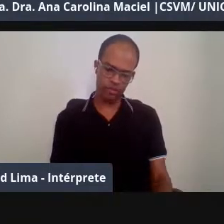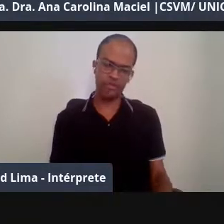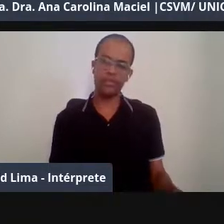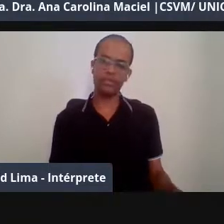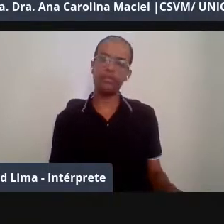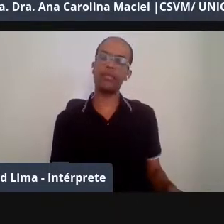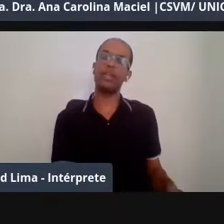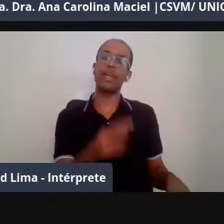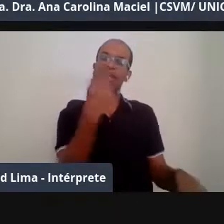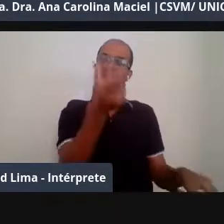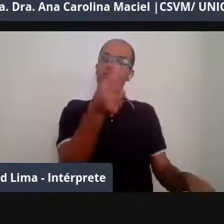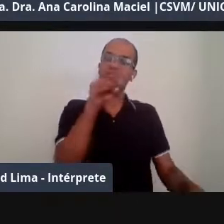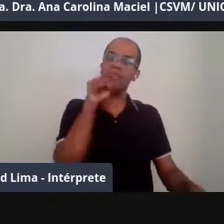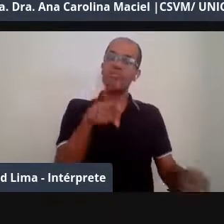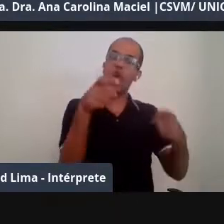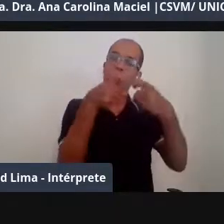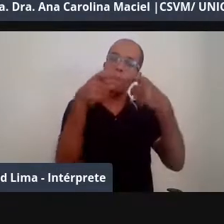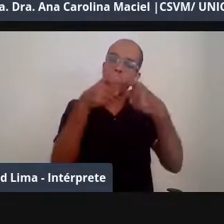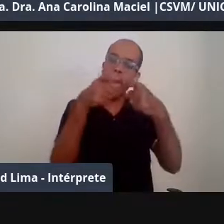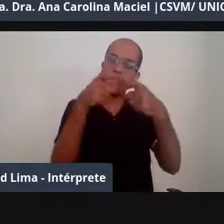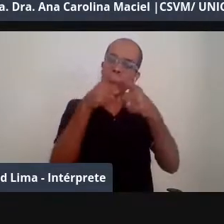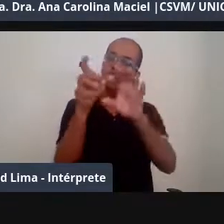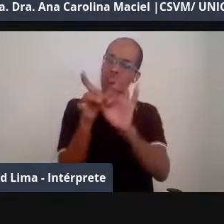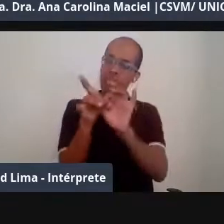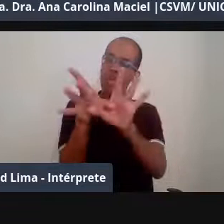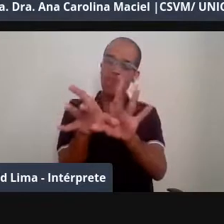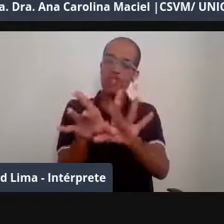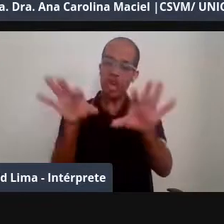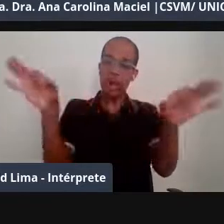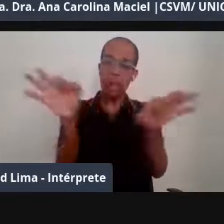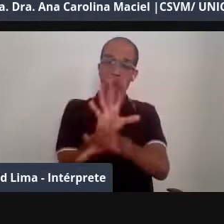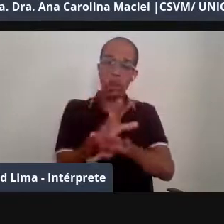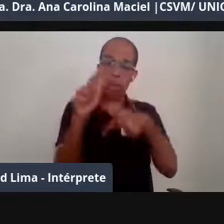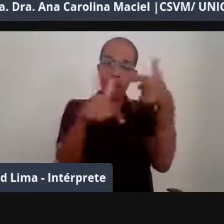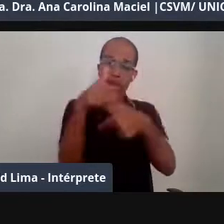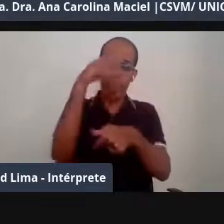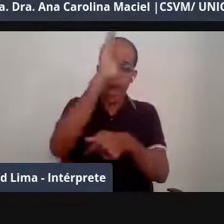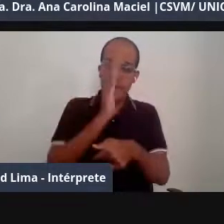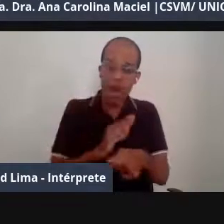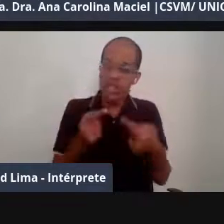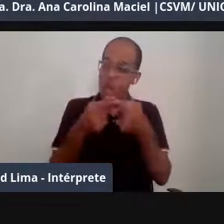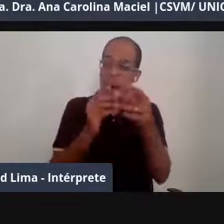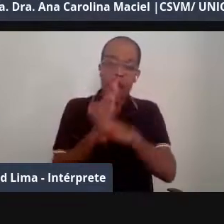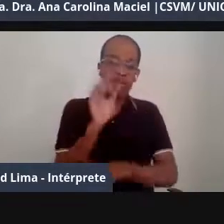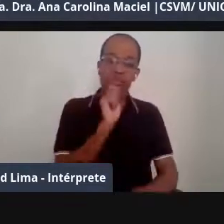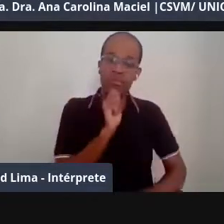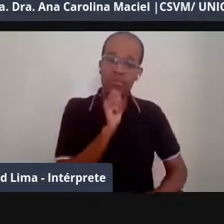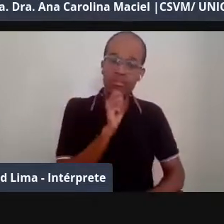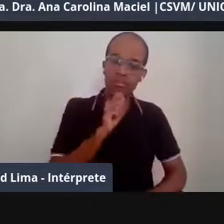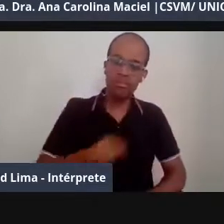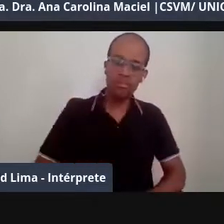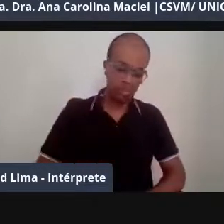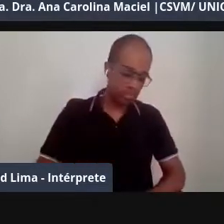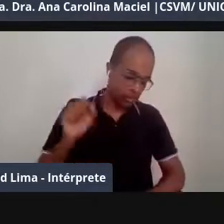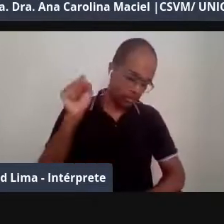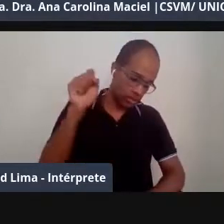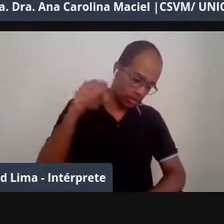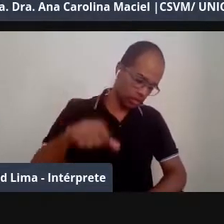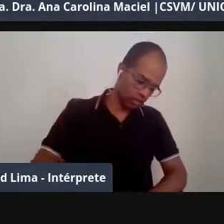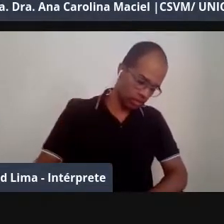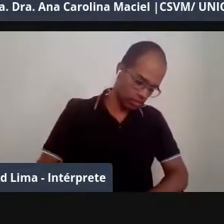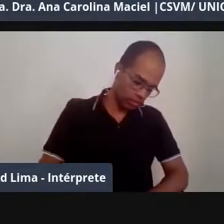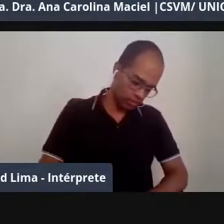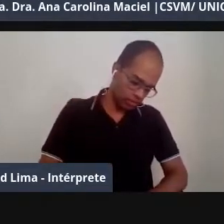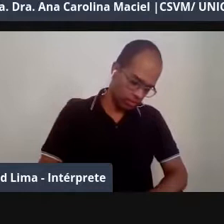e não são aproveitados. É isso que o pessoal está tomando nota para me confirmar. Sim, claro que vocês poderão falar